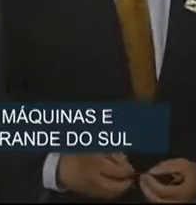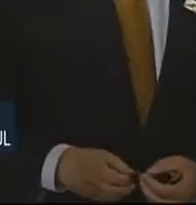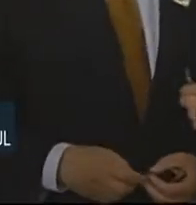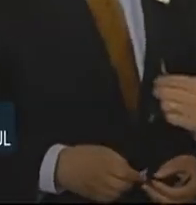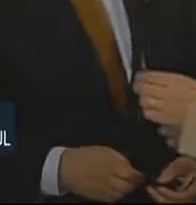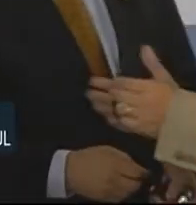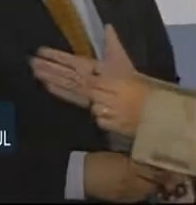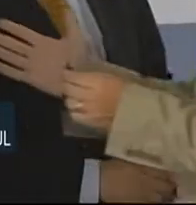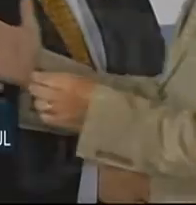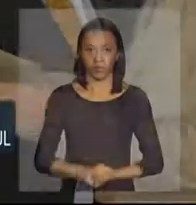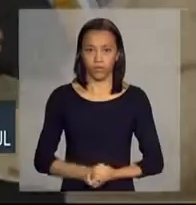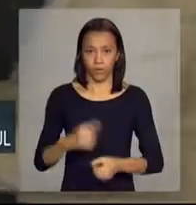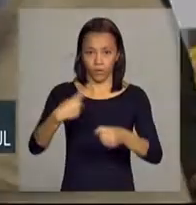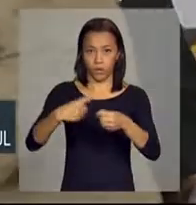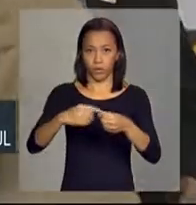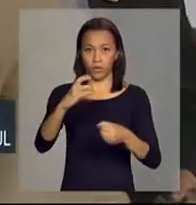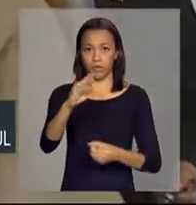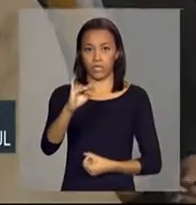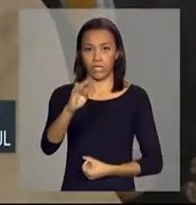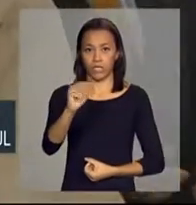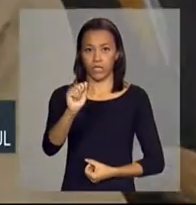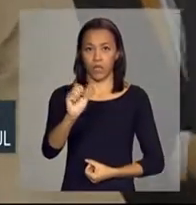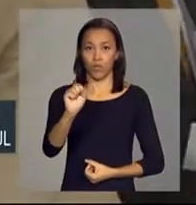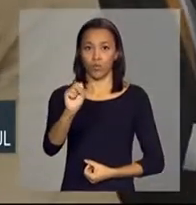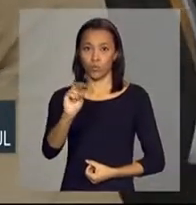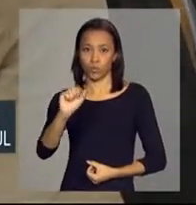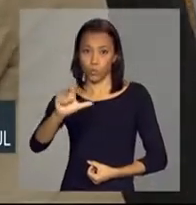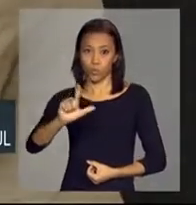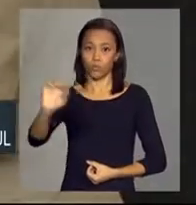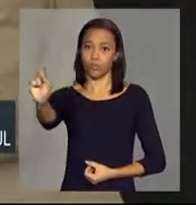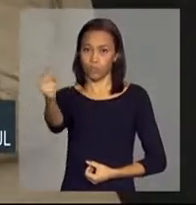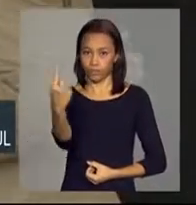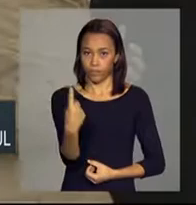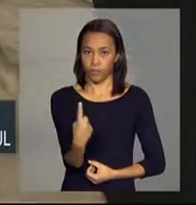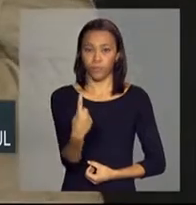Cristal do Sul, prefeito César de Pelegrim.